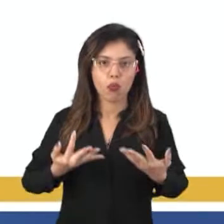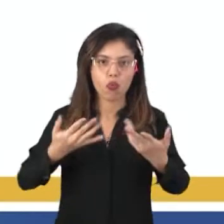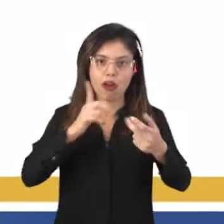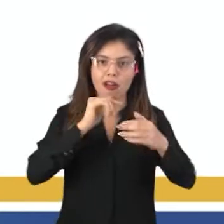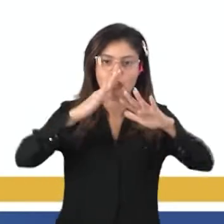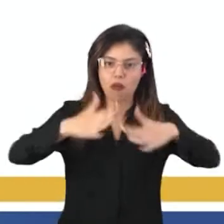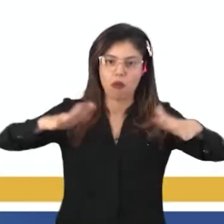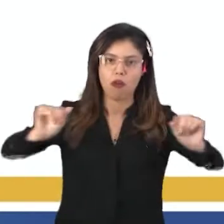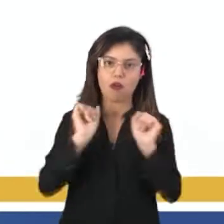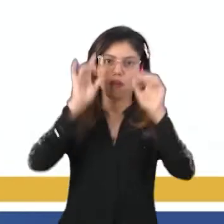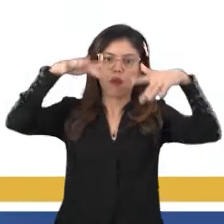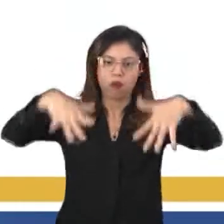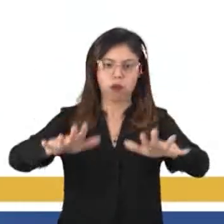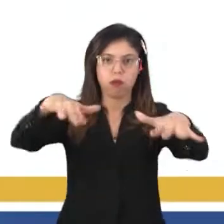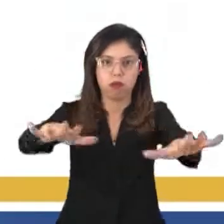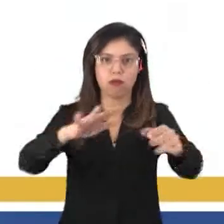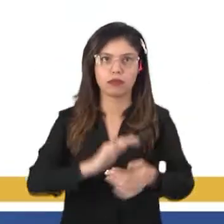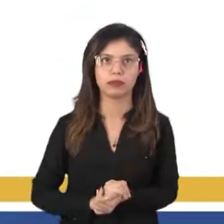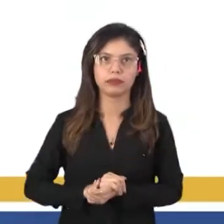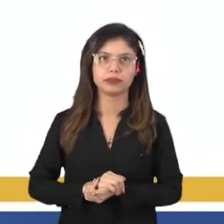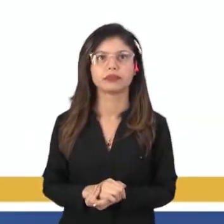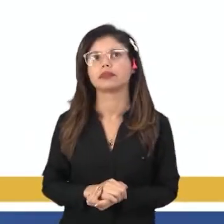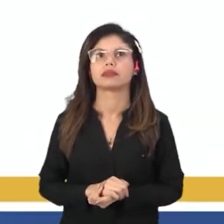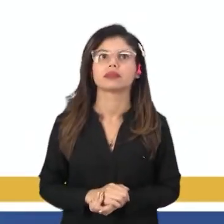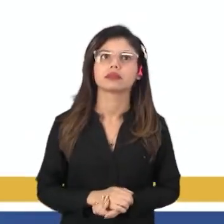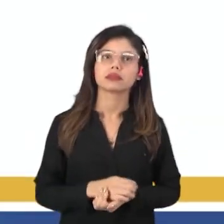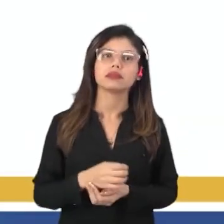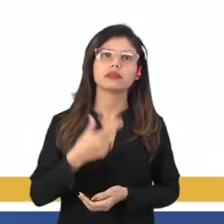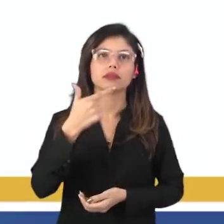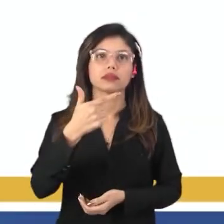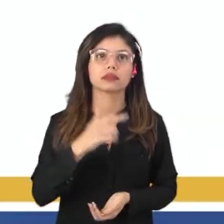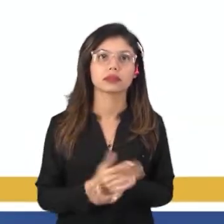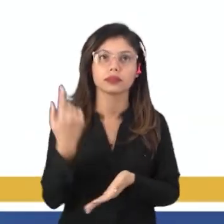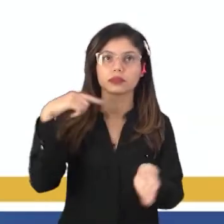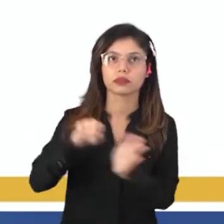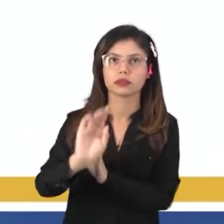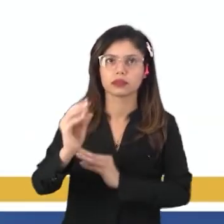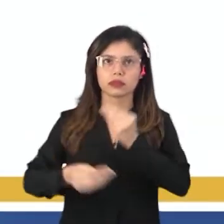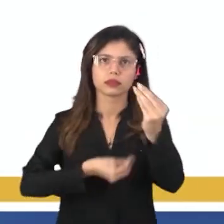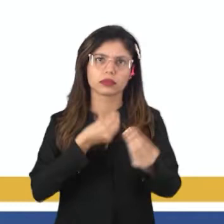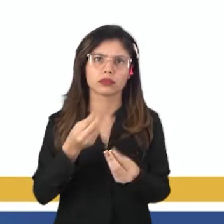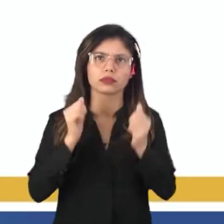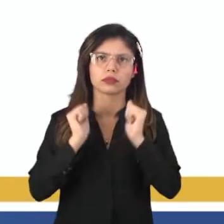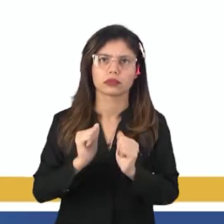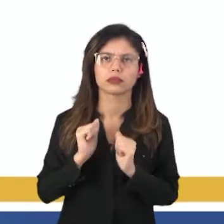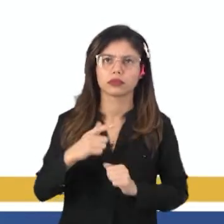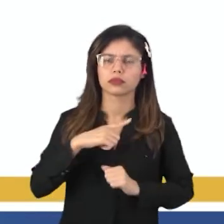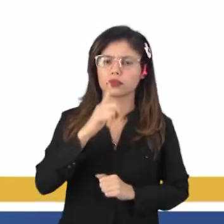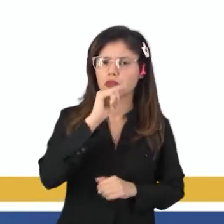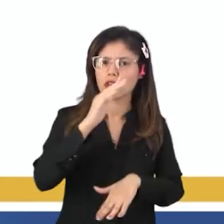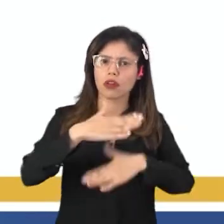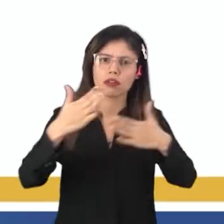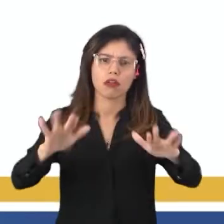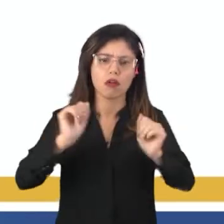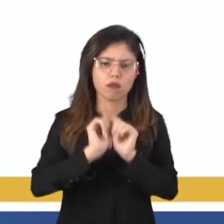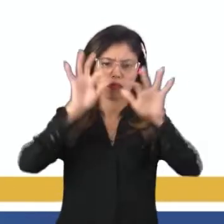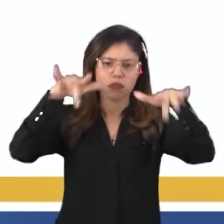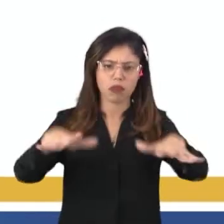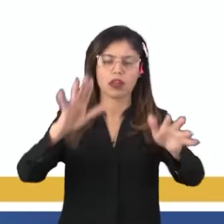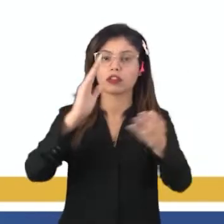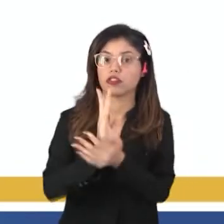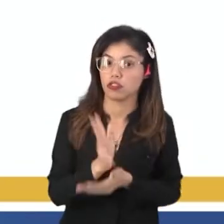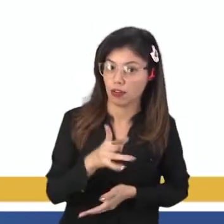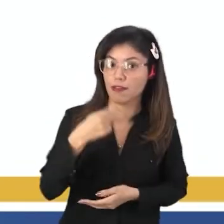algumas consequências, como é o caso do tsunami. Na questão 2 pergunta, como o terremoto pode ocasionar um tsunami? Eu falei disso